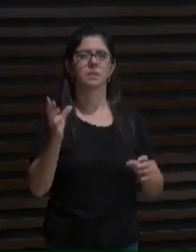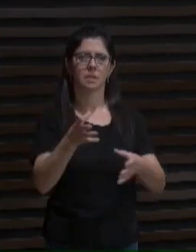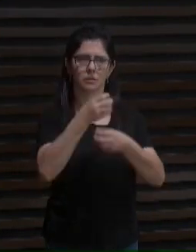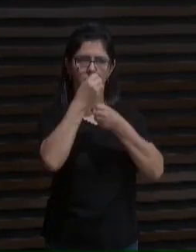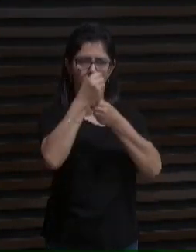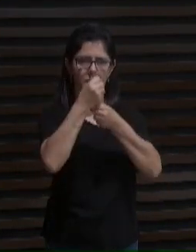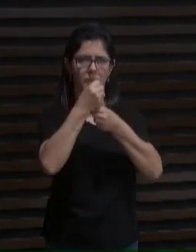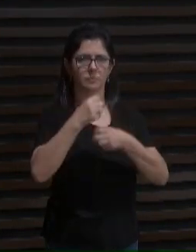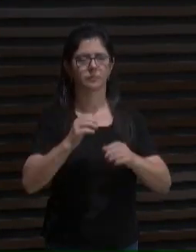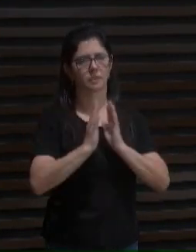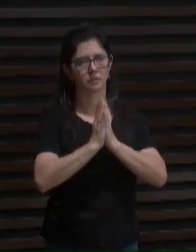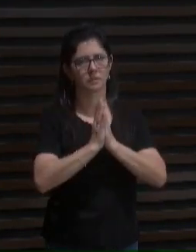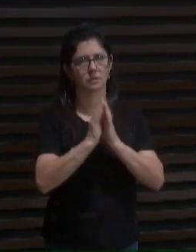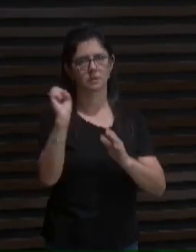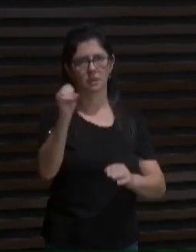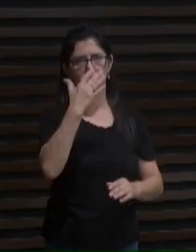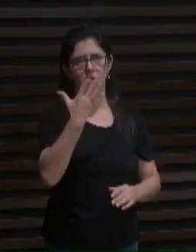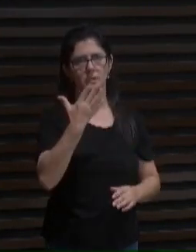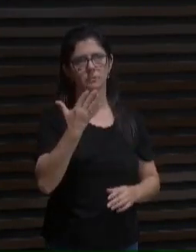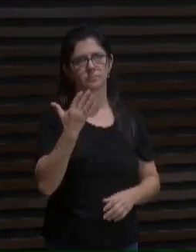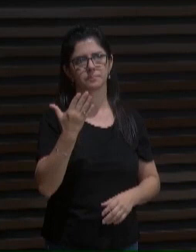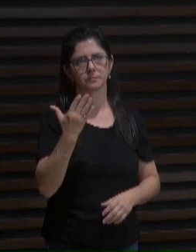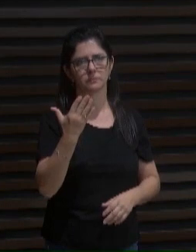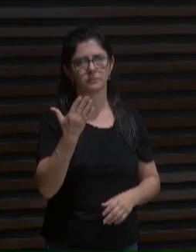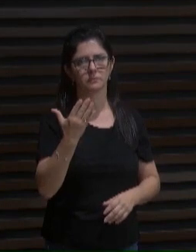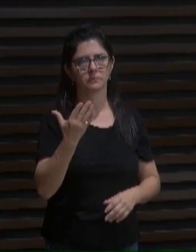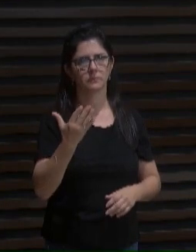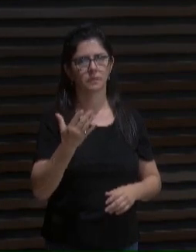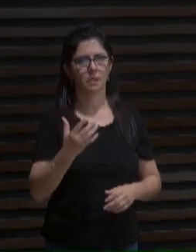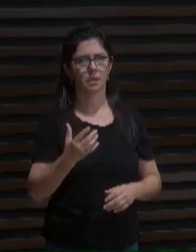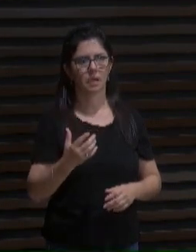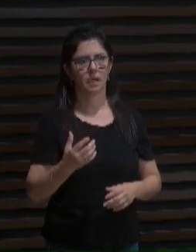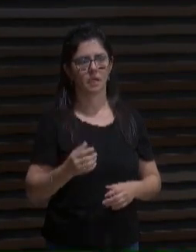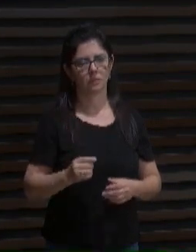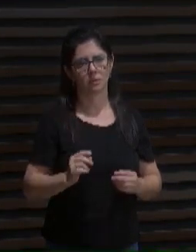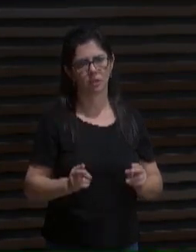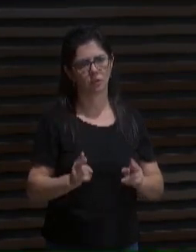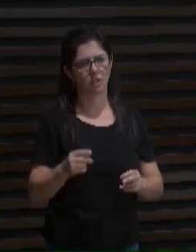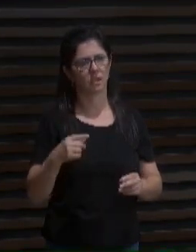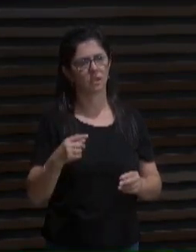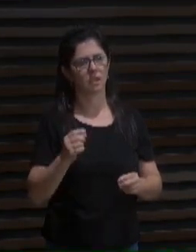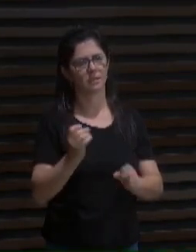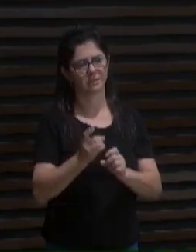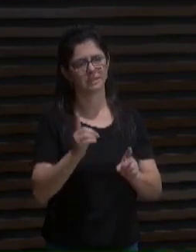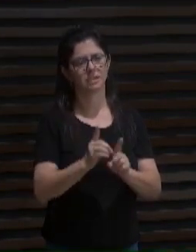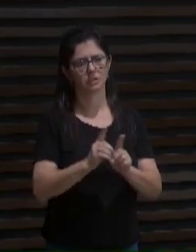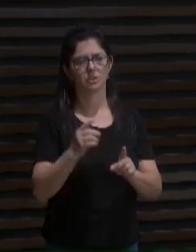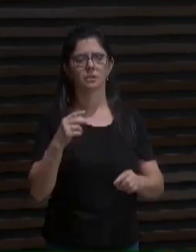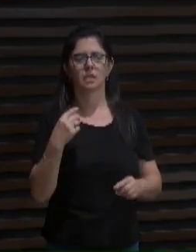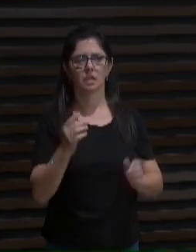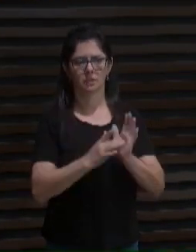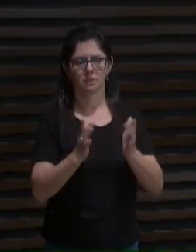As orações também revelam a medida da nossa fé. Um dos discípulos, ao ver Jesus orar por tantas